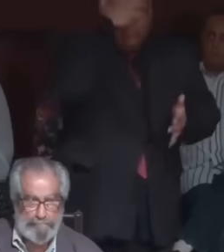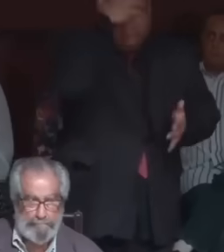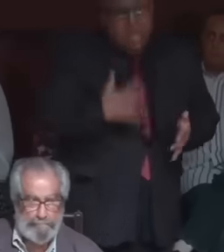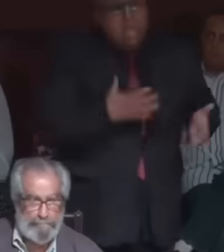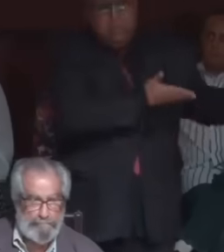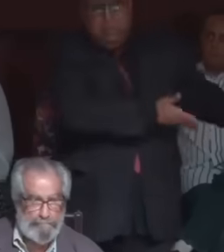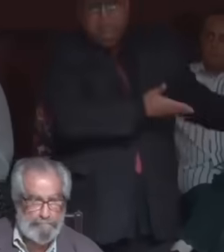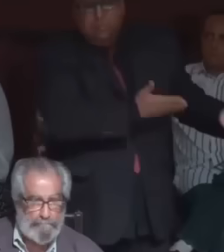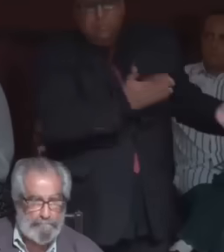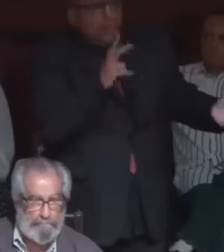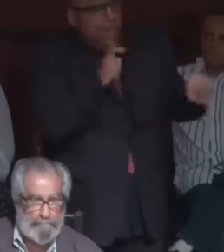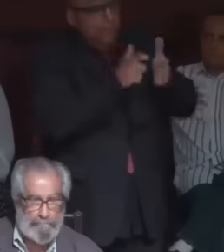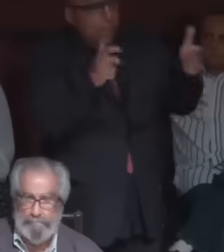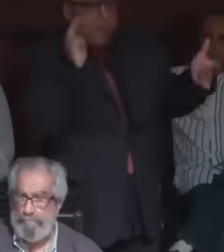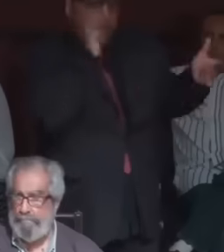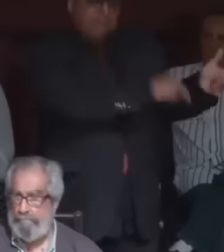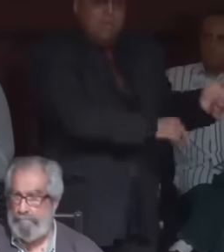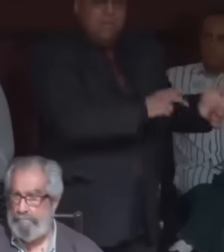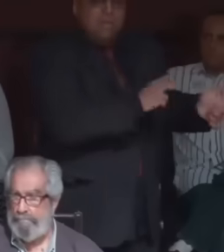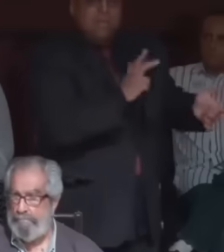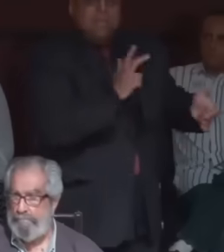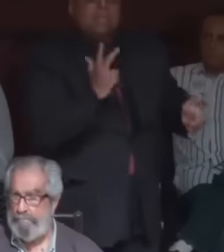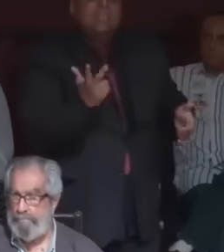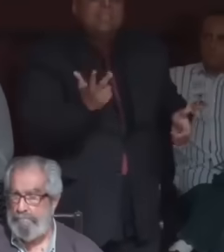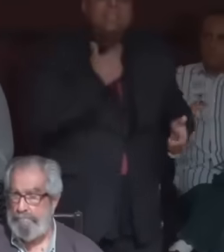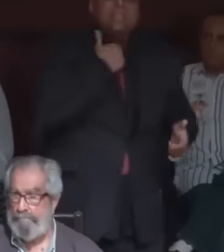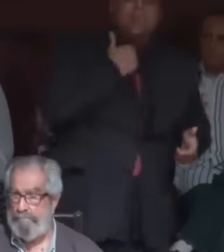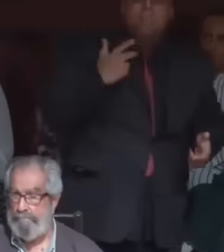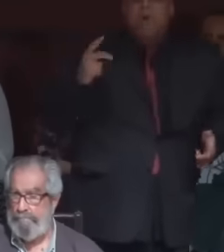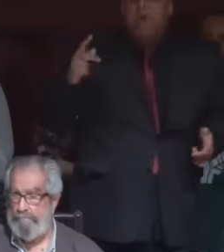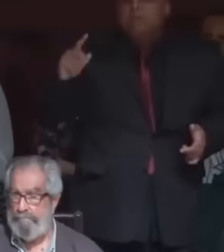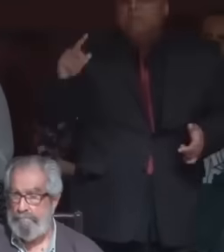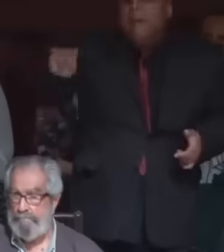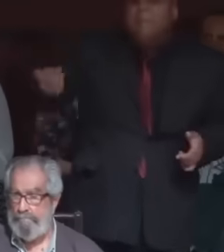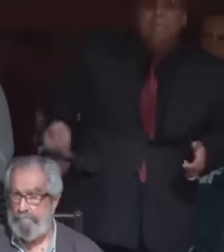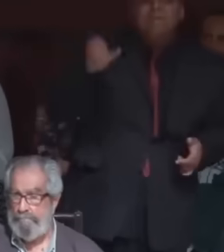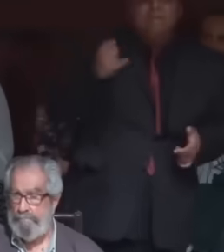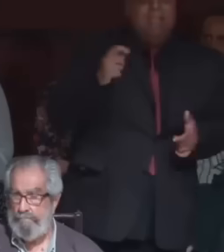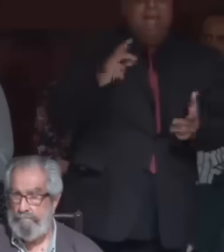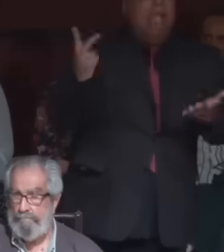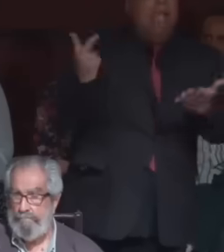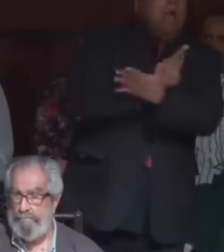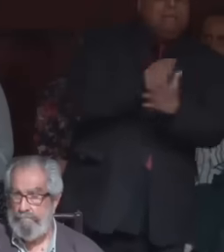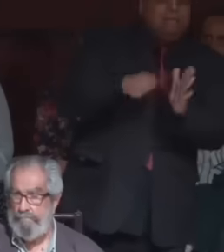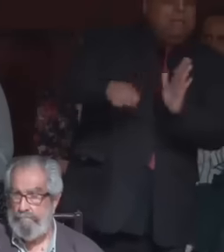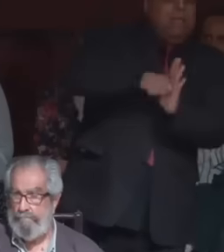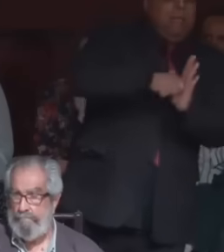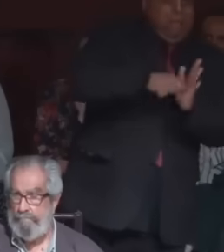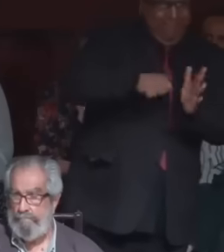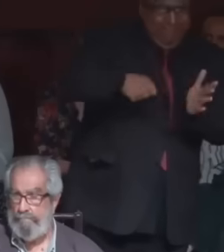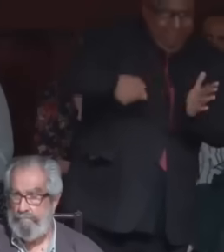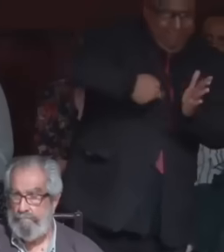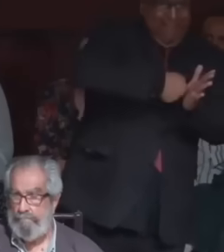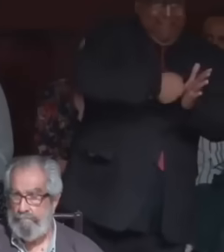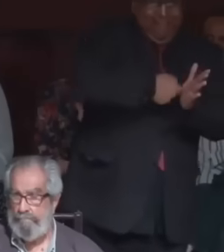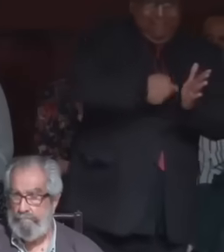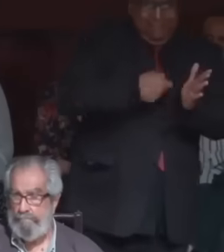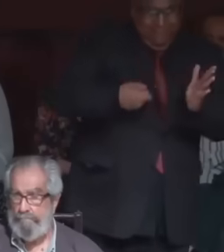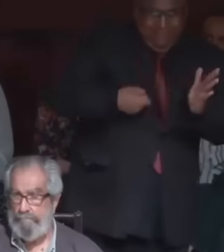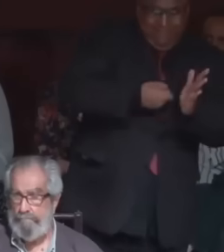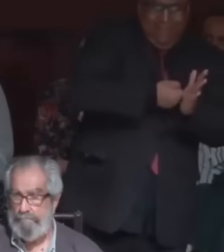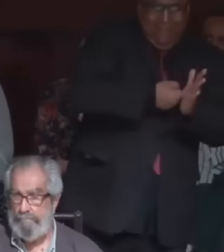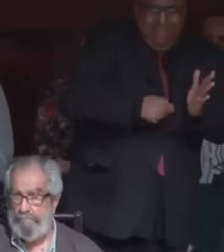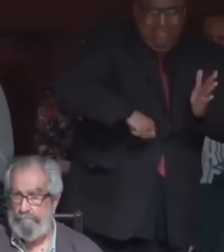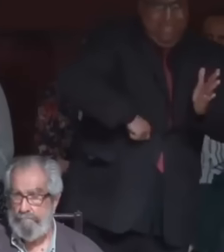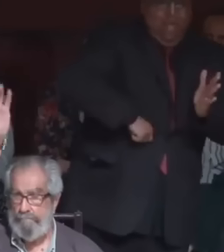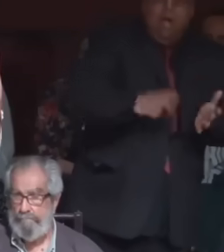Mas ninguém pode fazer disso um pretexto para ter um cheque em branco do eleitorado. Isso não pode servir de pretexto